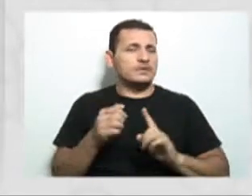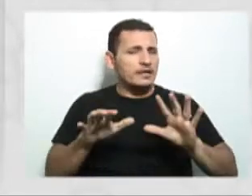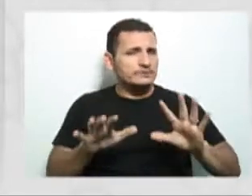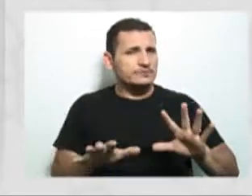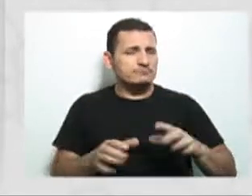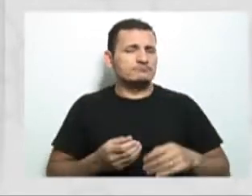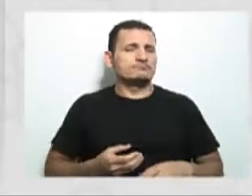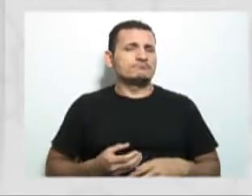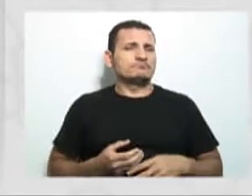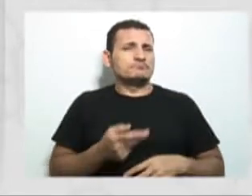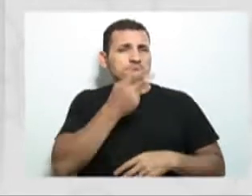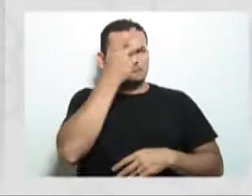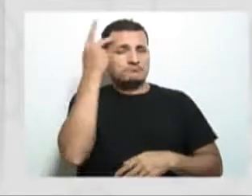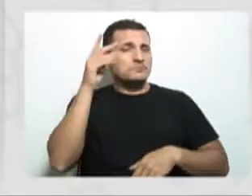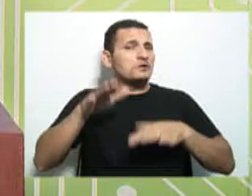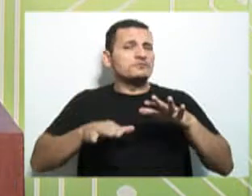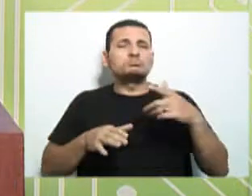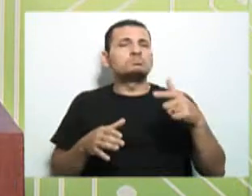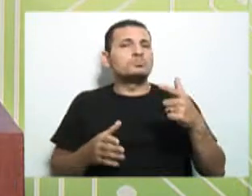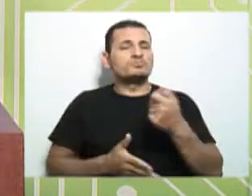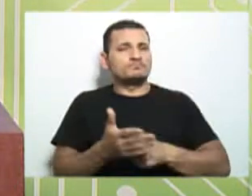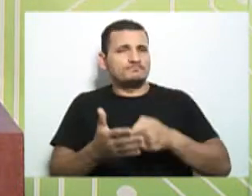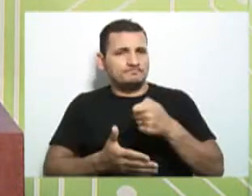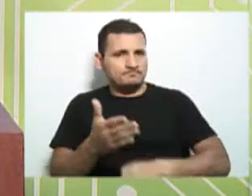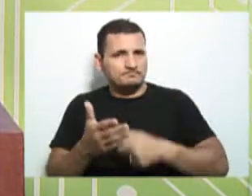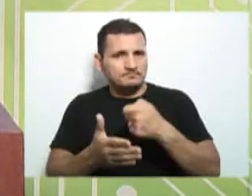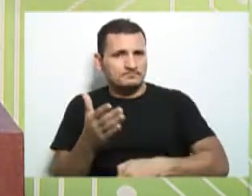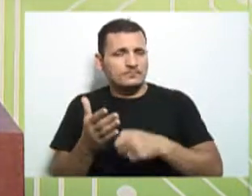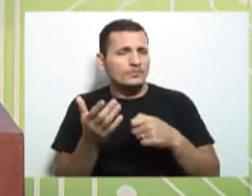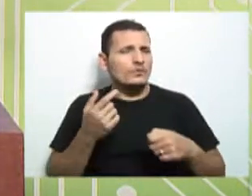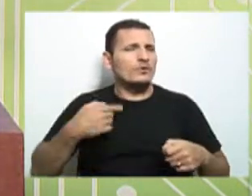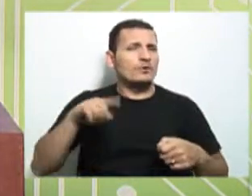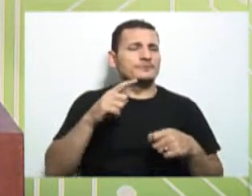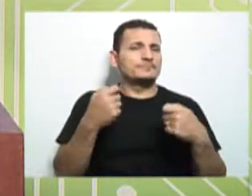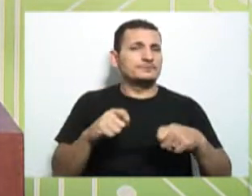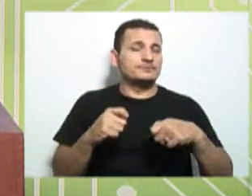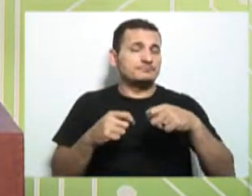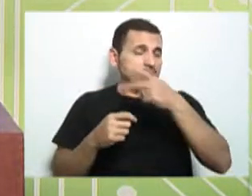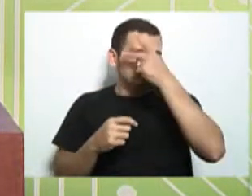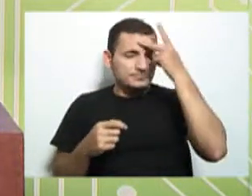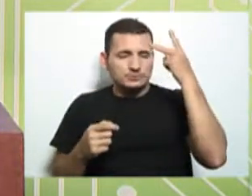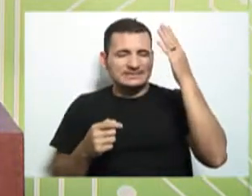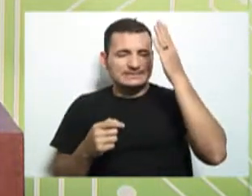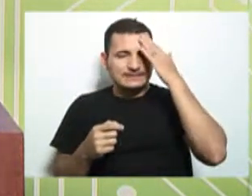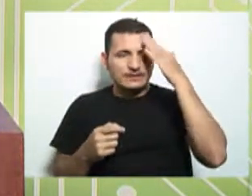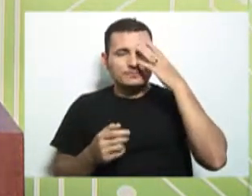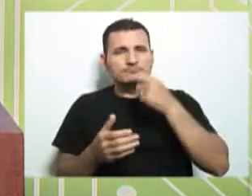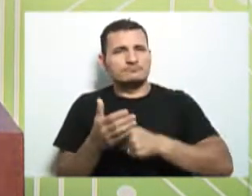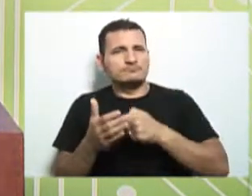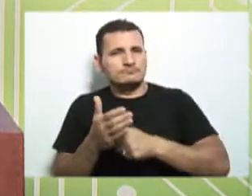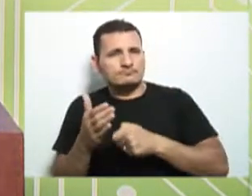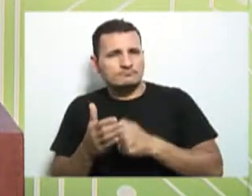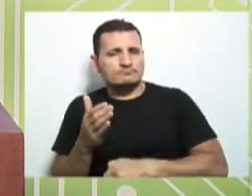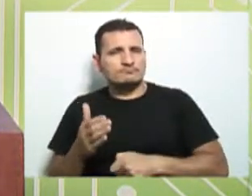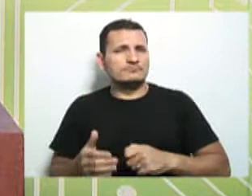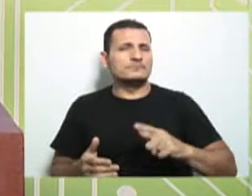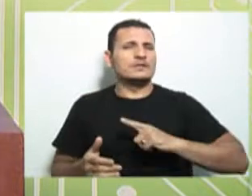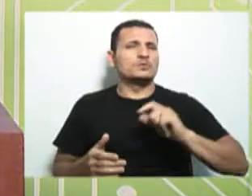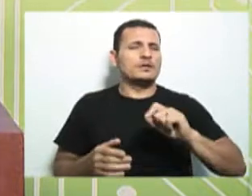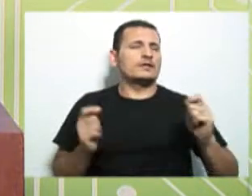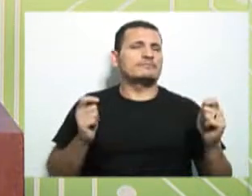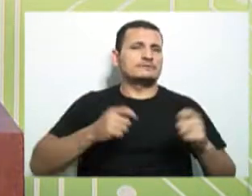As pessoas acabam não perseverando. E nós precisamos de pessoas que saibam perseverar, que tenham